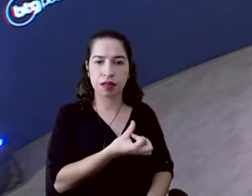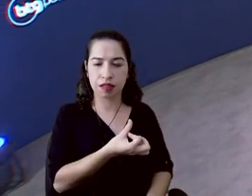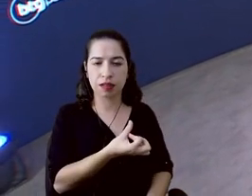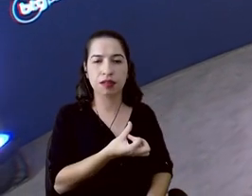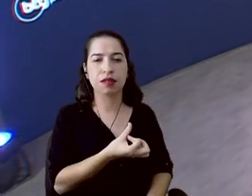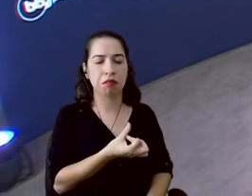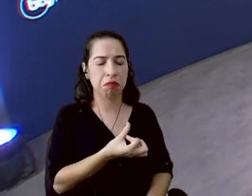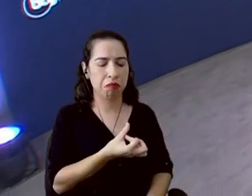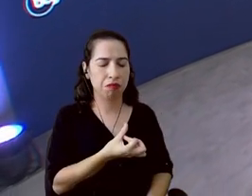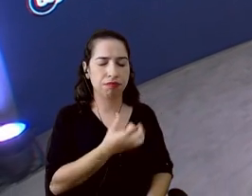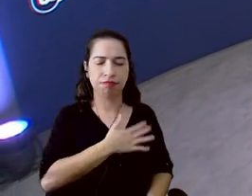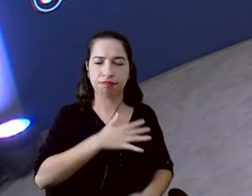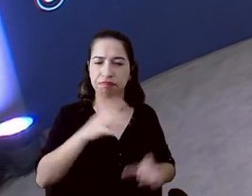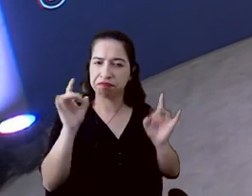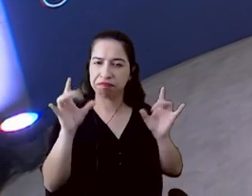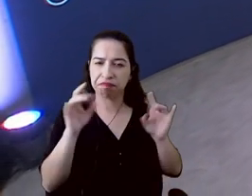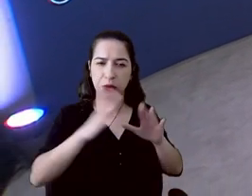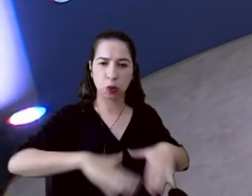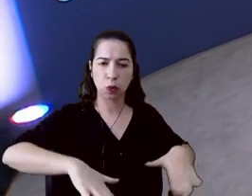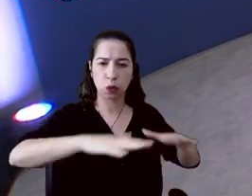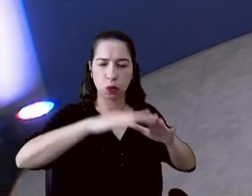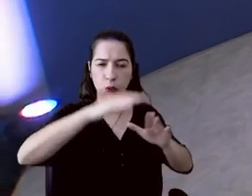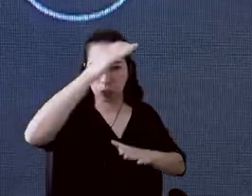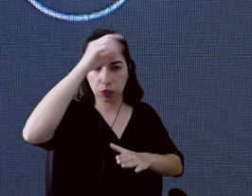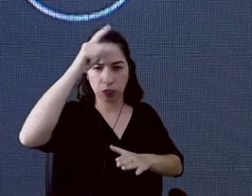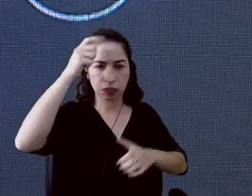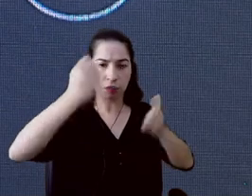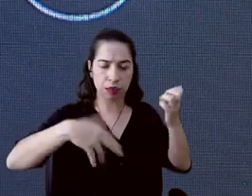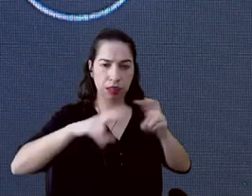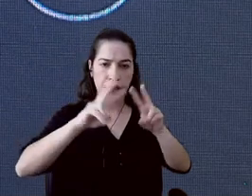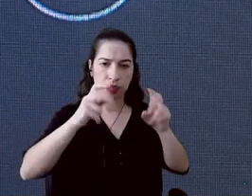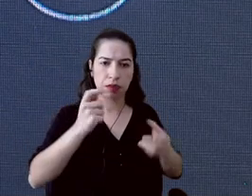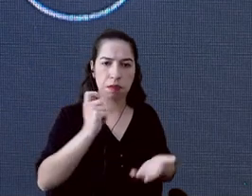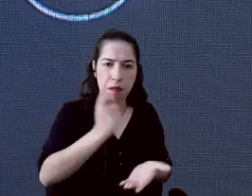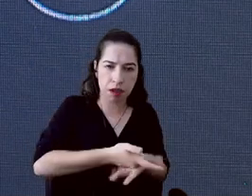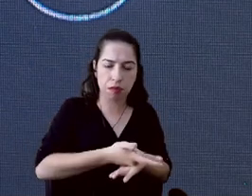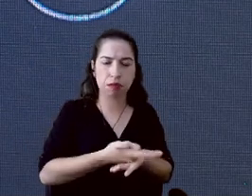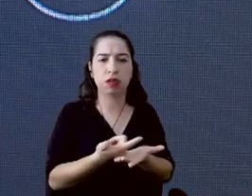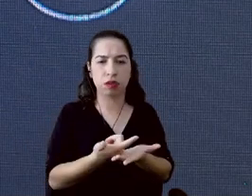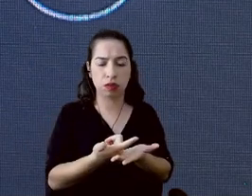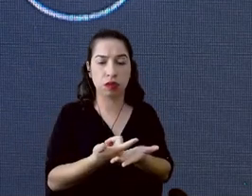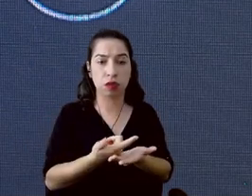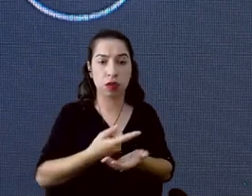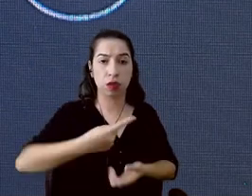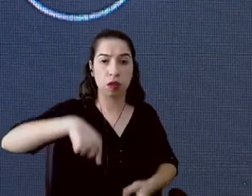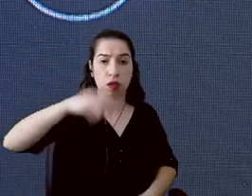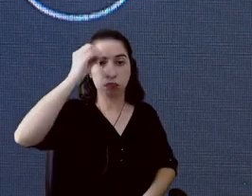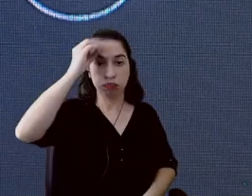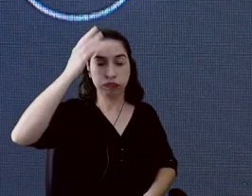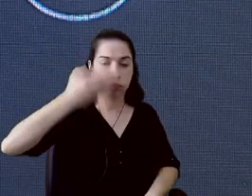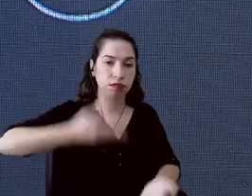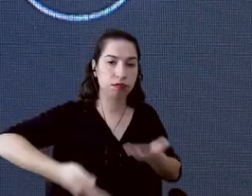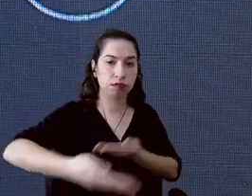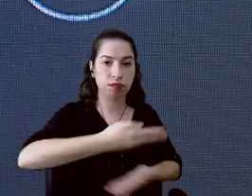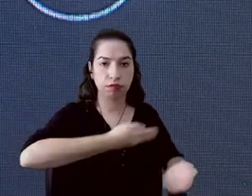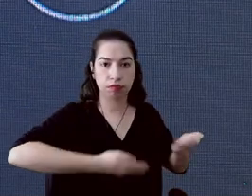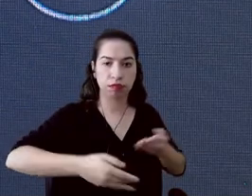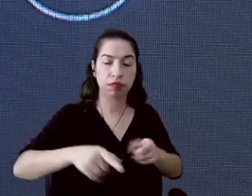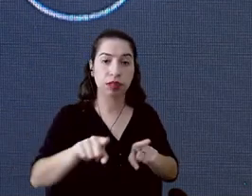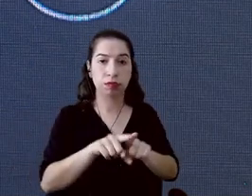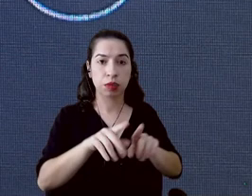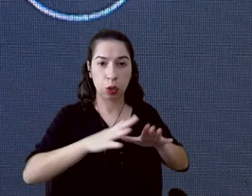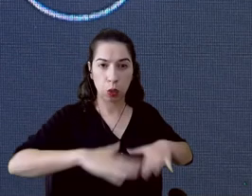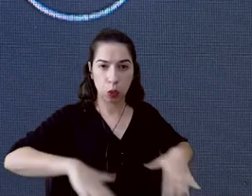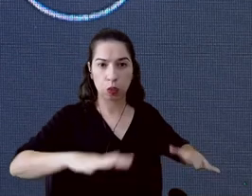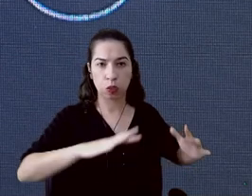foi Espetacular com todos os nossos clientes falando do pagamento compartilhando todo o nosso conhecimento trazendo a nossa rede para